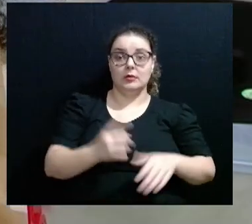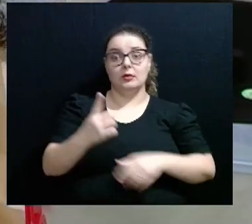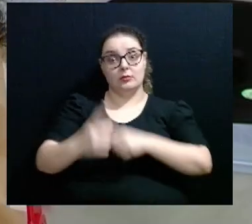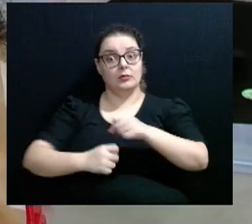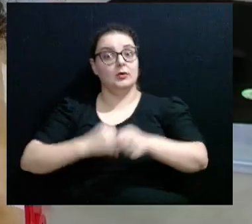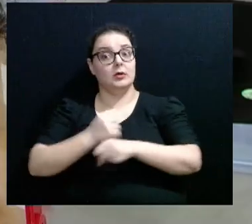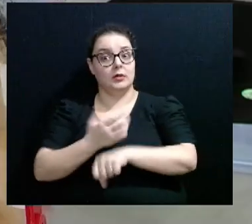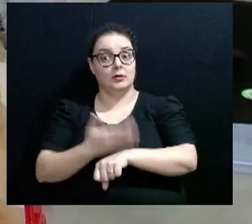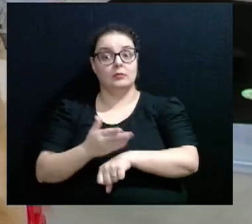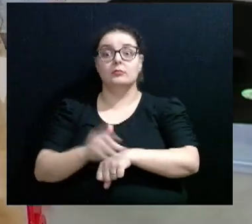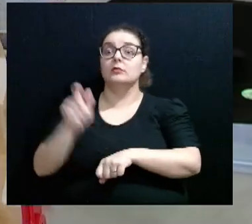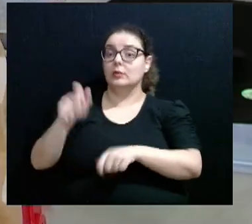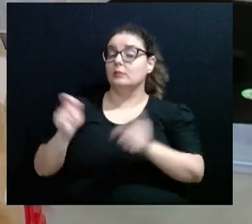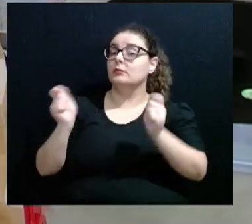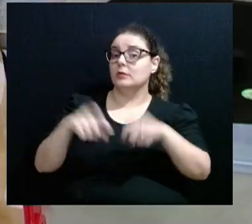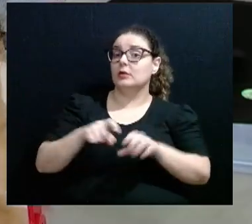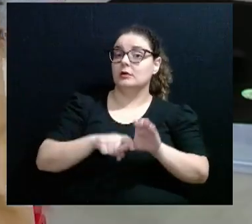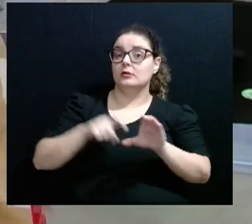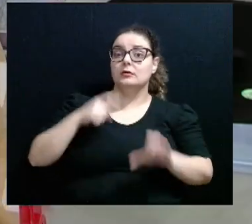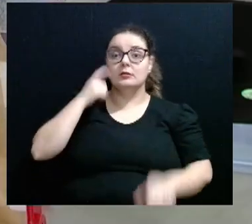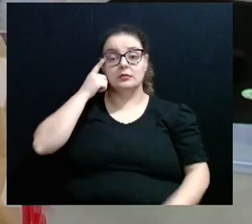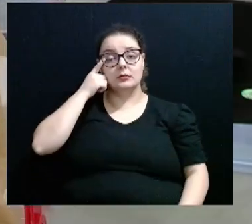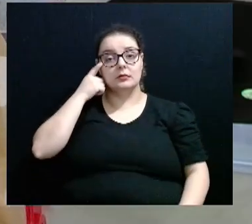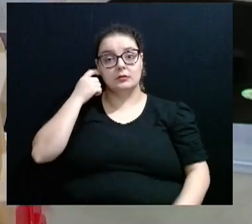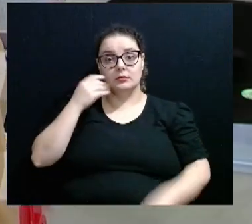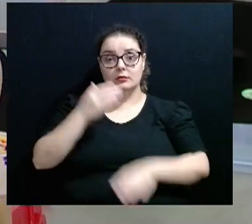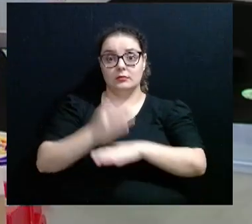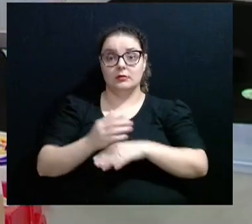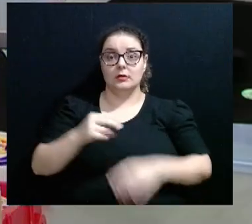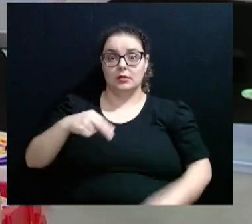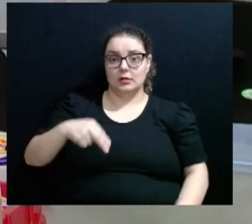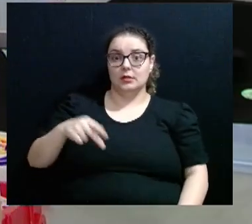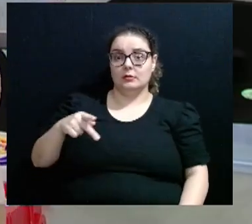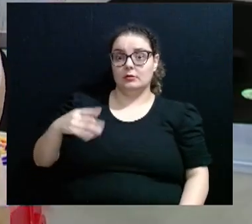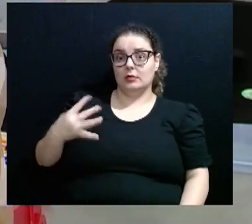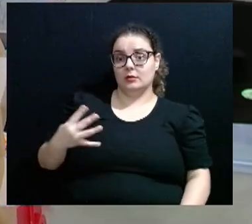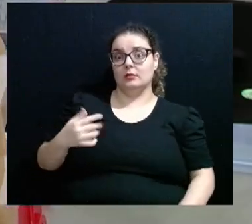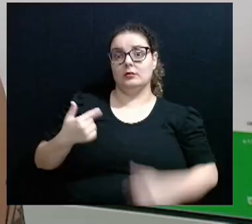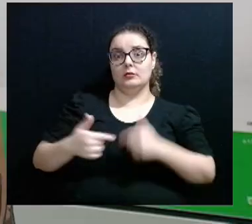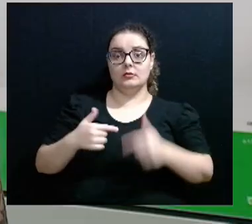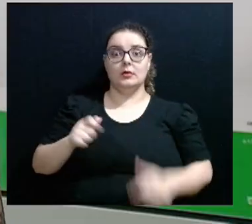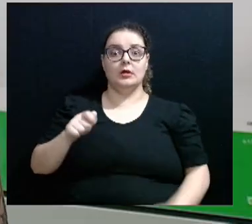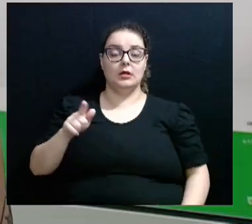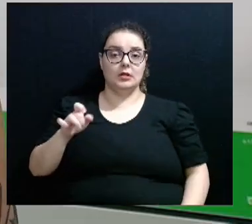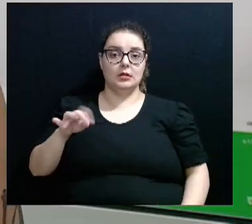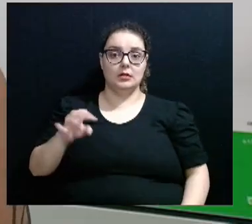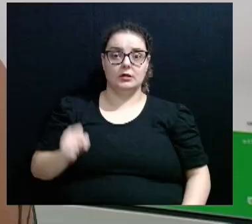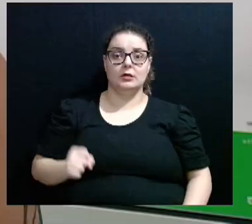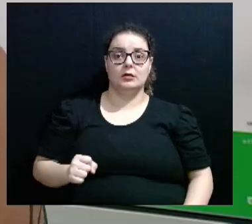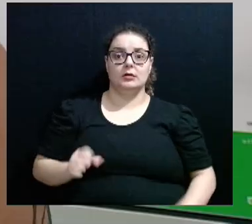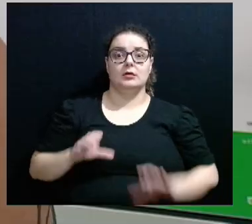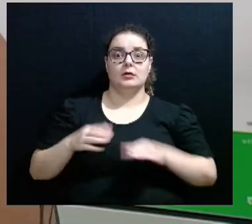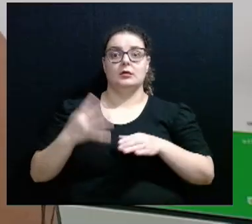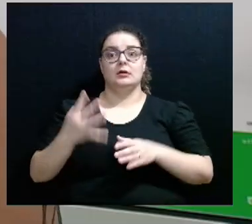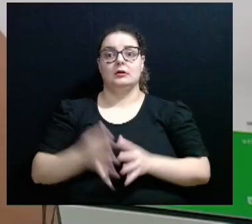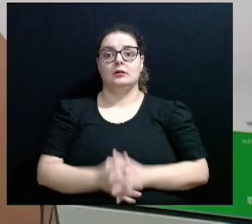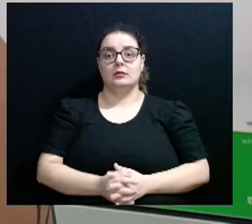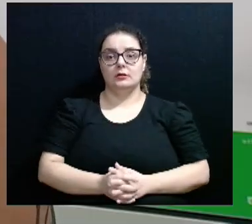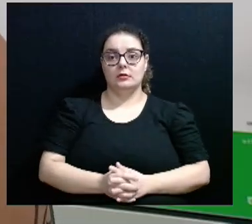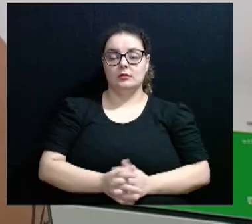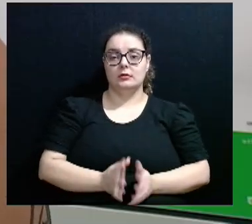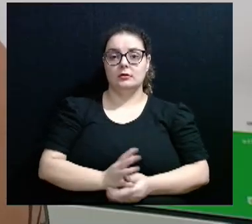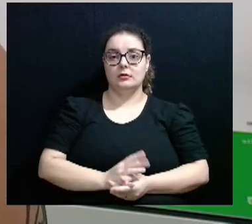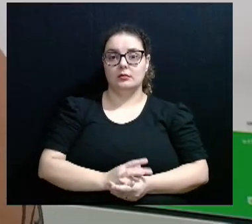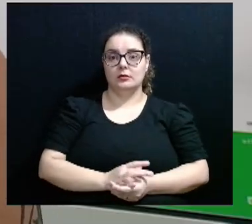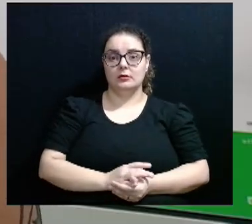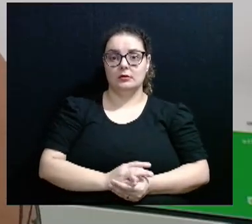ter autonomia para entrar numa área NB4 e trabalhar com esses agentes classe 4. Nos treinamentos que a gente desenvolve